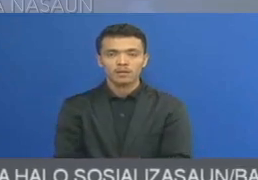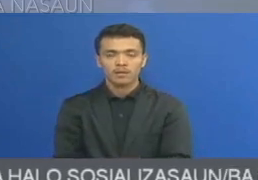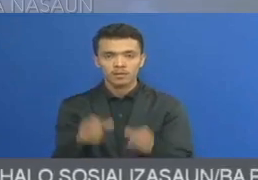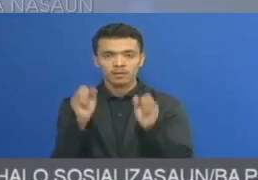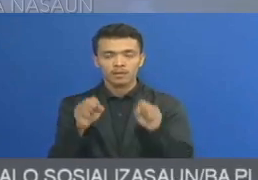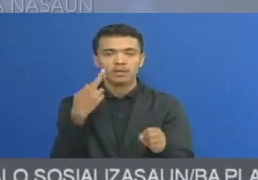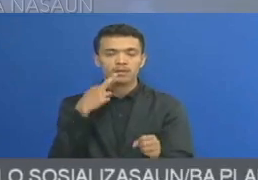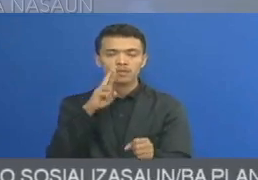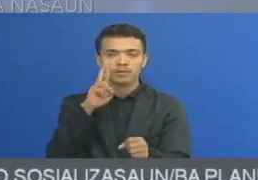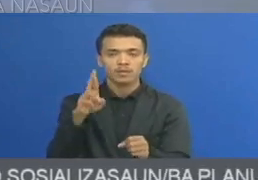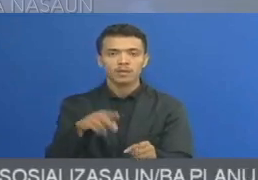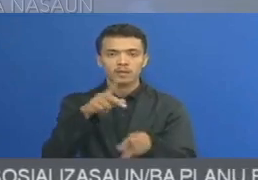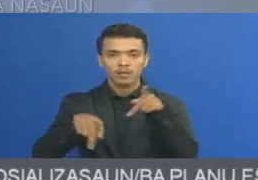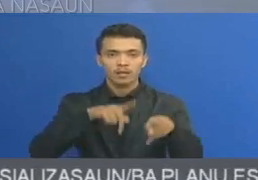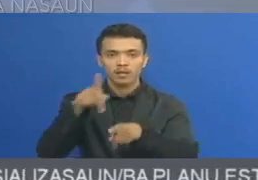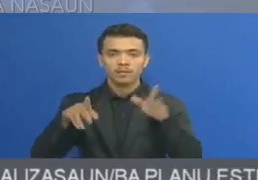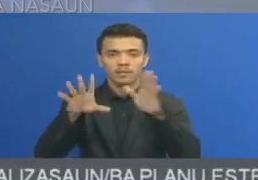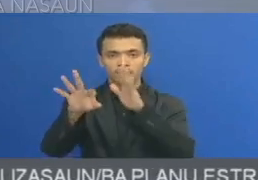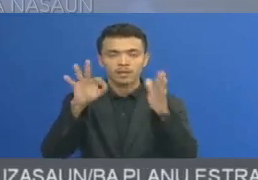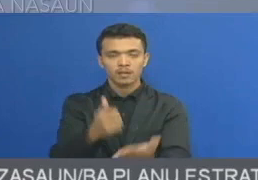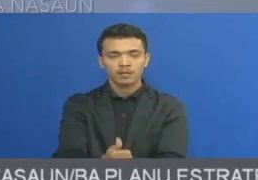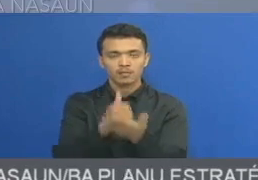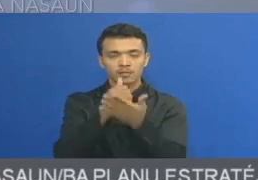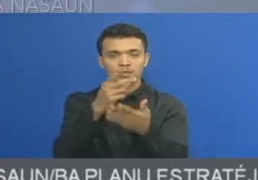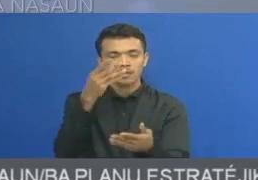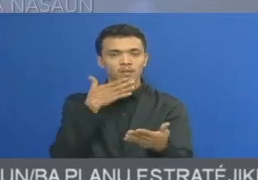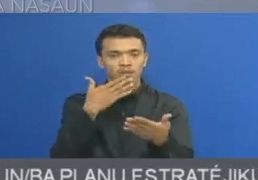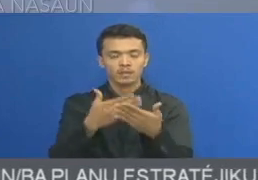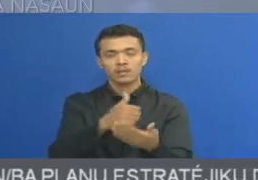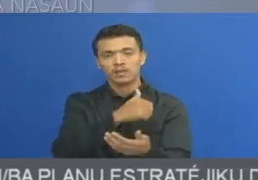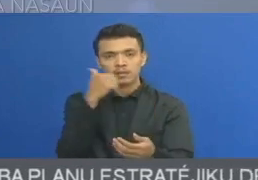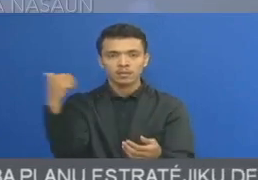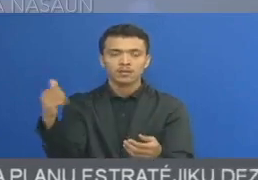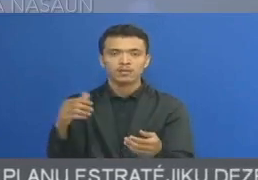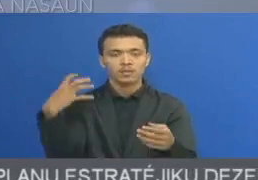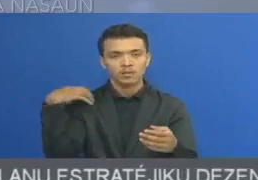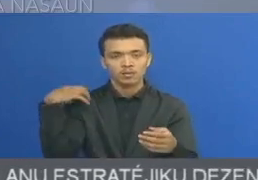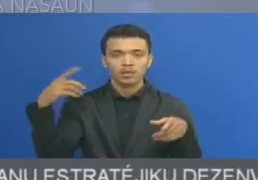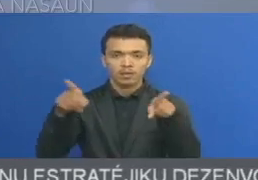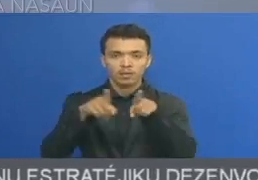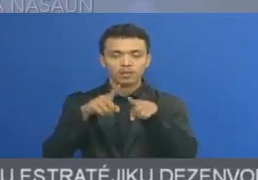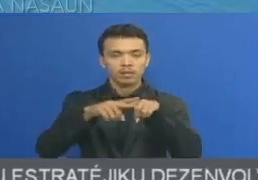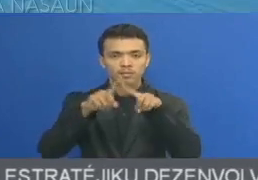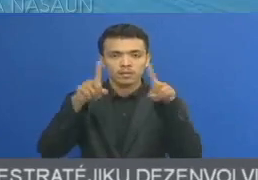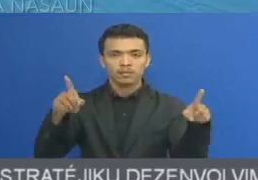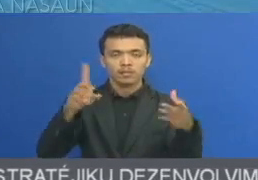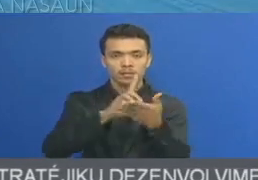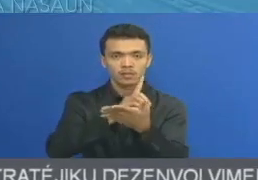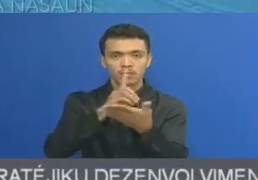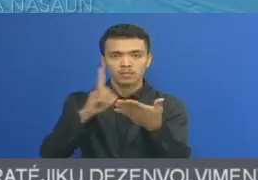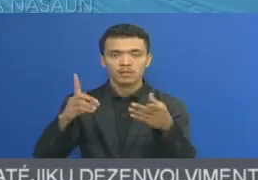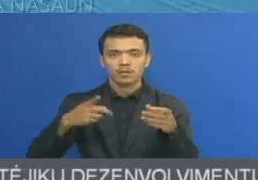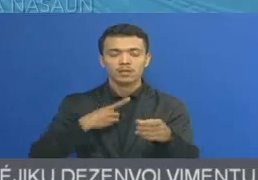responde falida ne, tamba ema balo hetan tratamento diak. Ema balo nebe ia hutu institusão hanesan deit mebe discriminado.